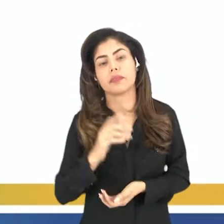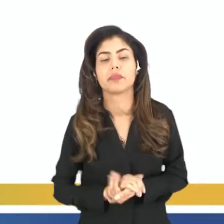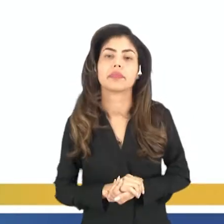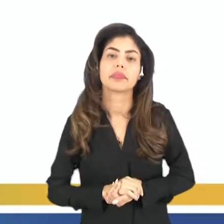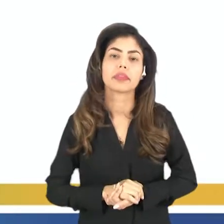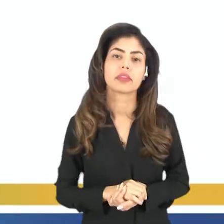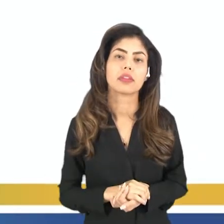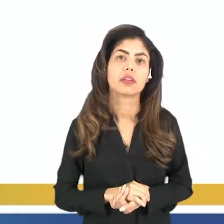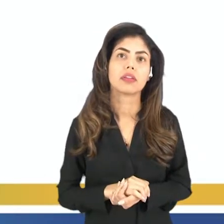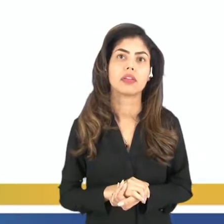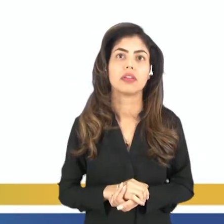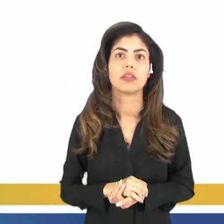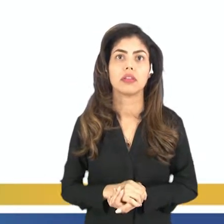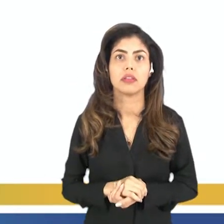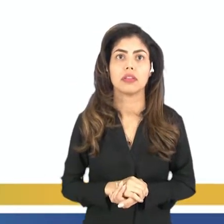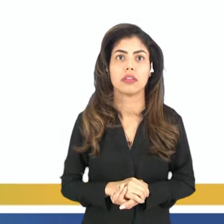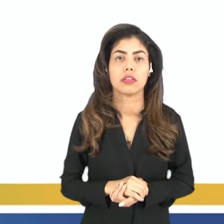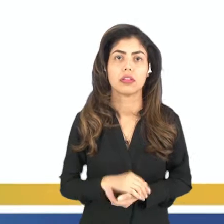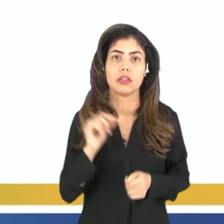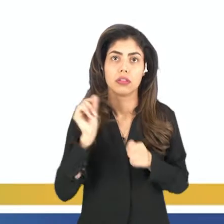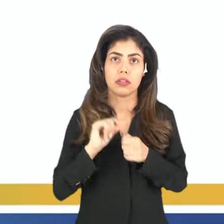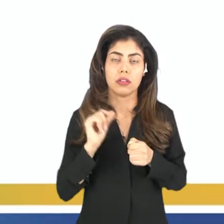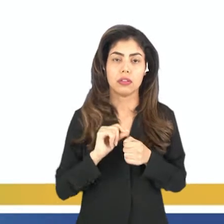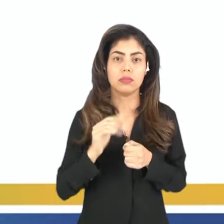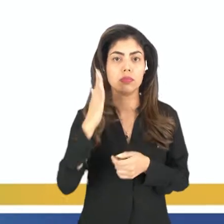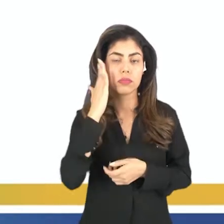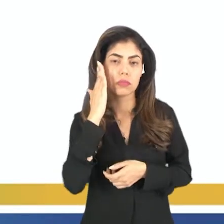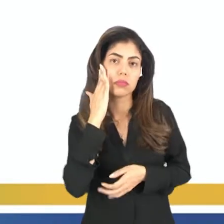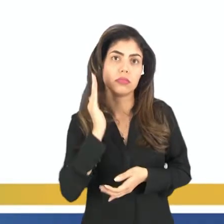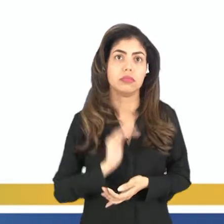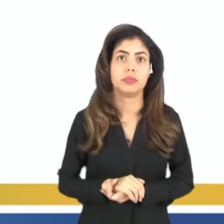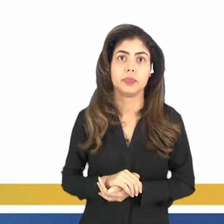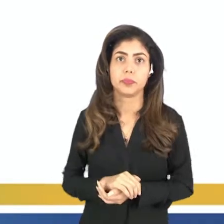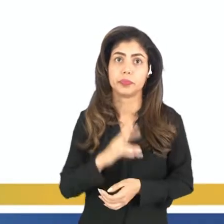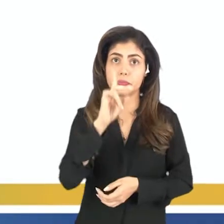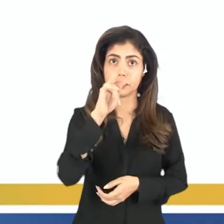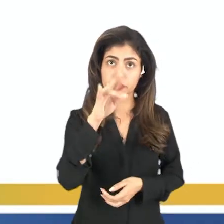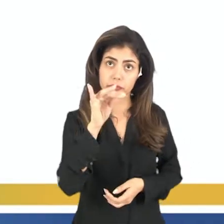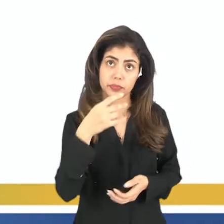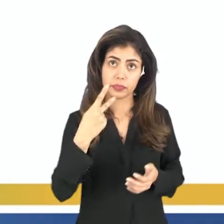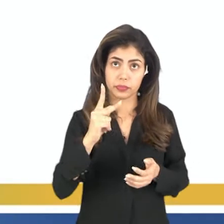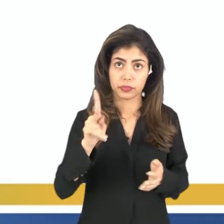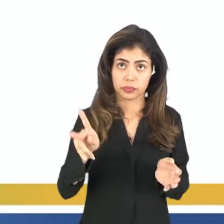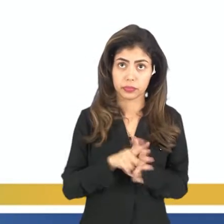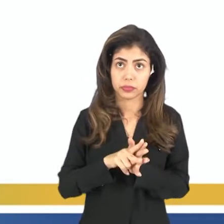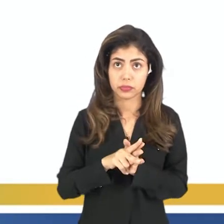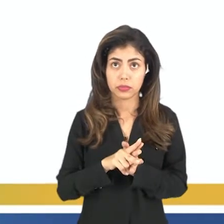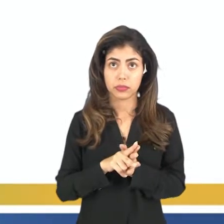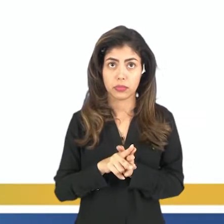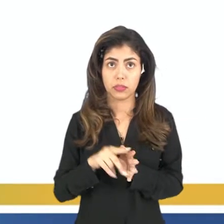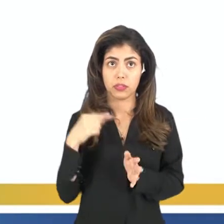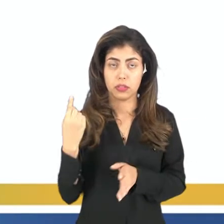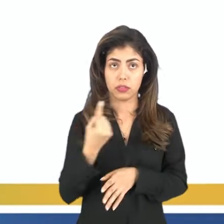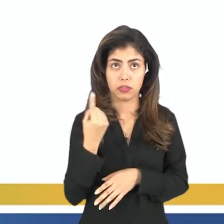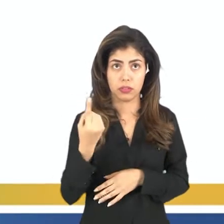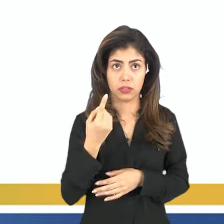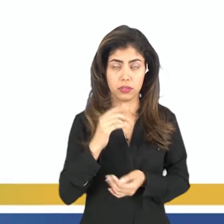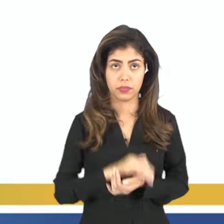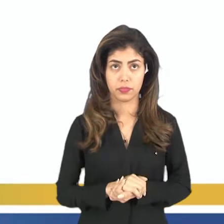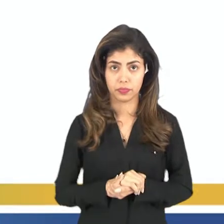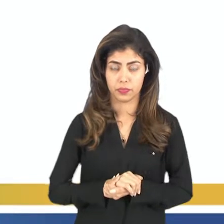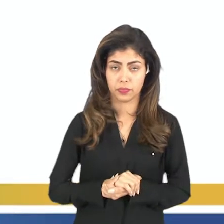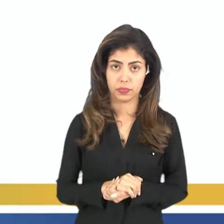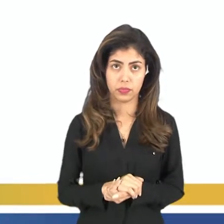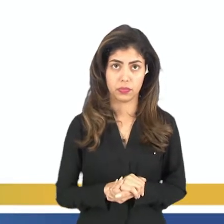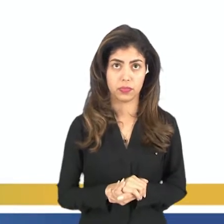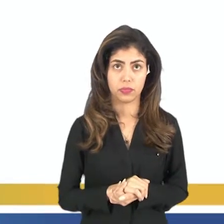la cerebración, que se realiza la comprensión. La crítica, por su vez, es un juicio de una